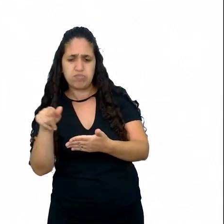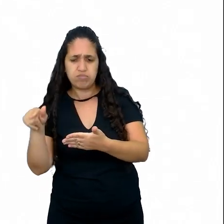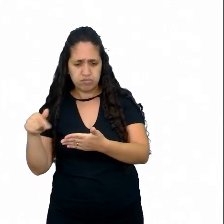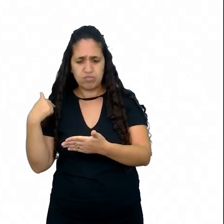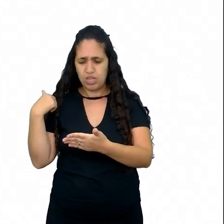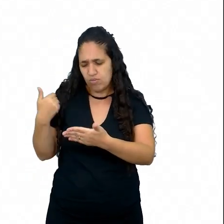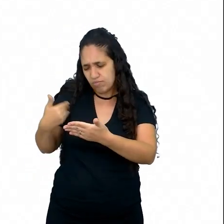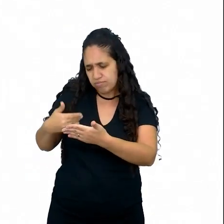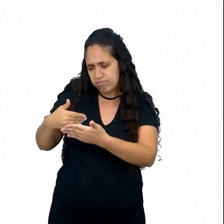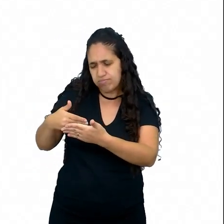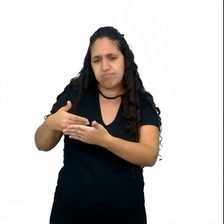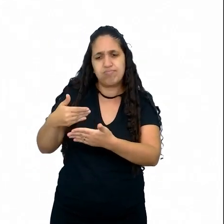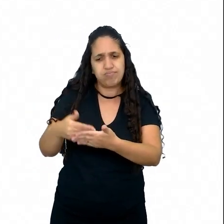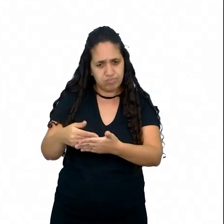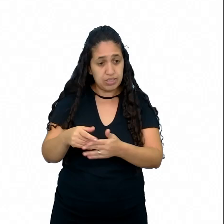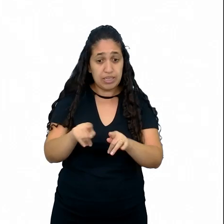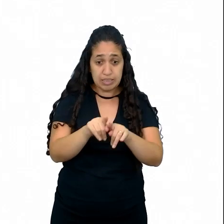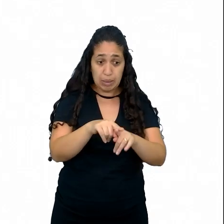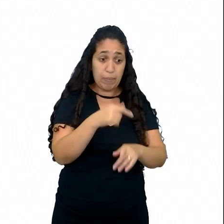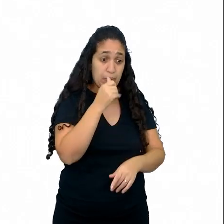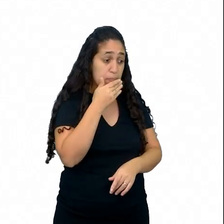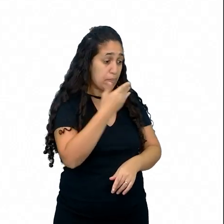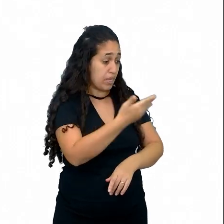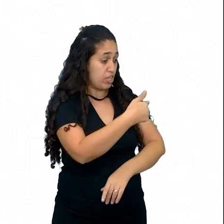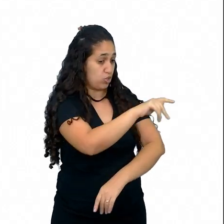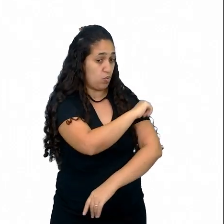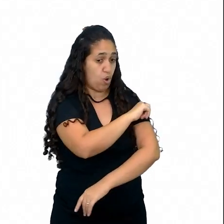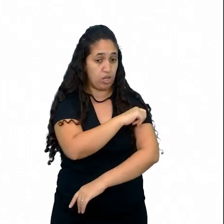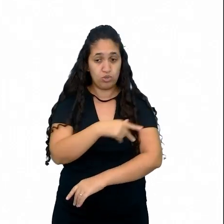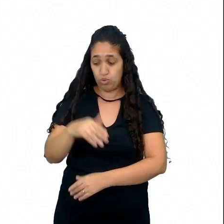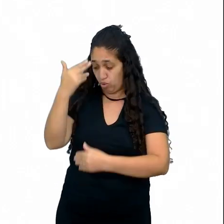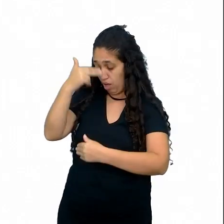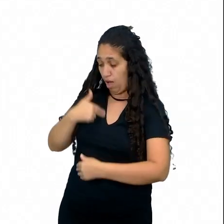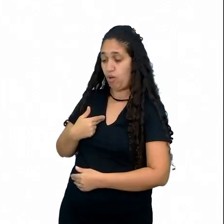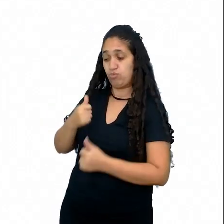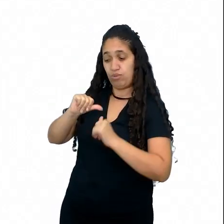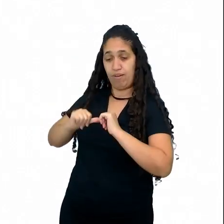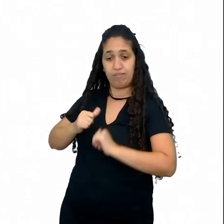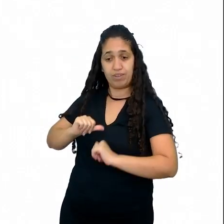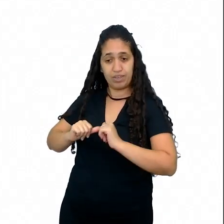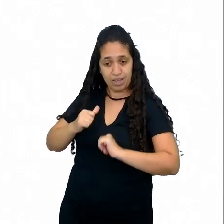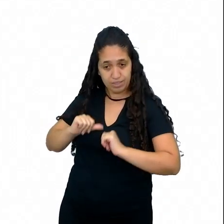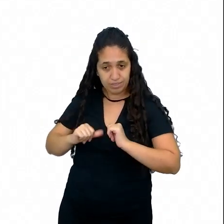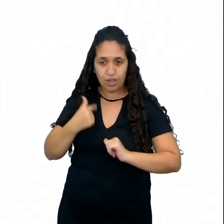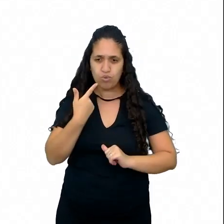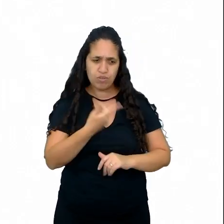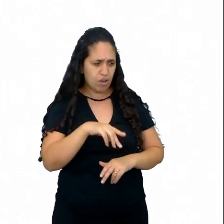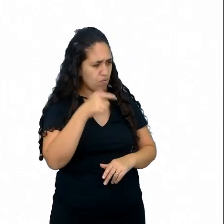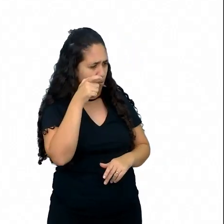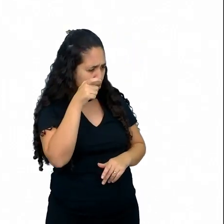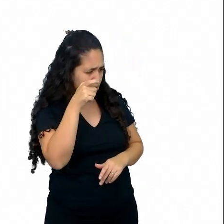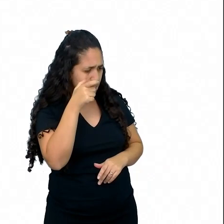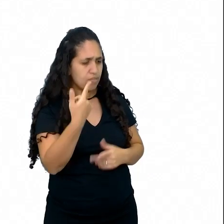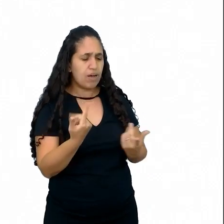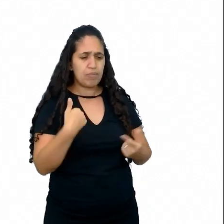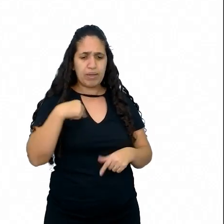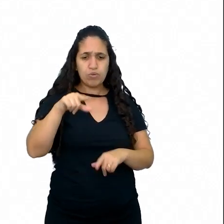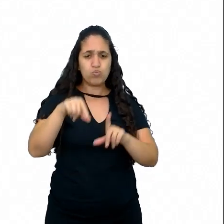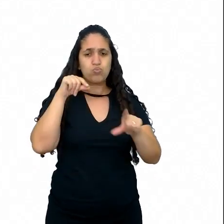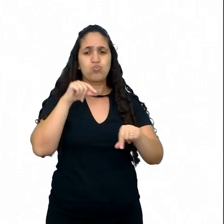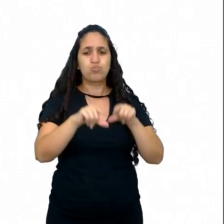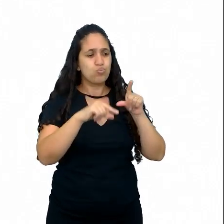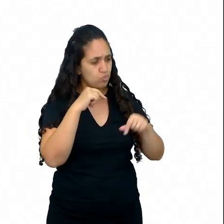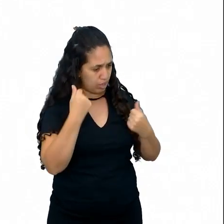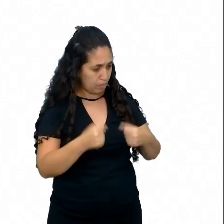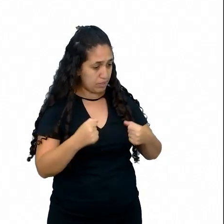a minha rubrica, eu posso também pedir para os alunos fazer uma autoavaliação por rubricas também e depois observar por que eu tenho que tomar uma decisão. Se os